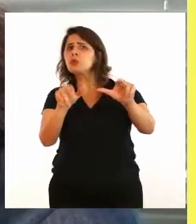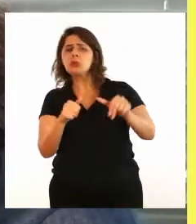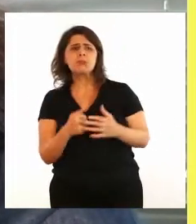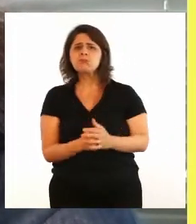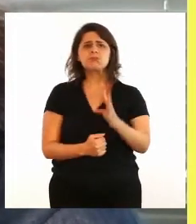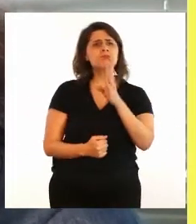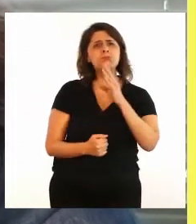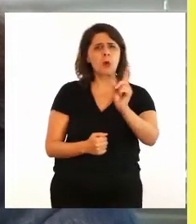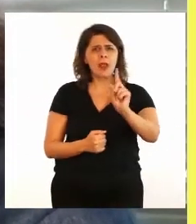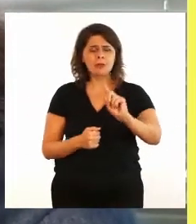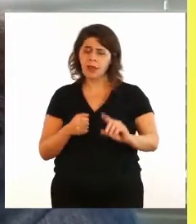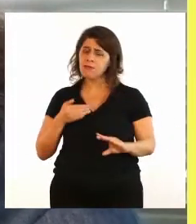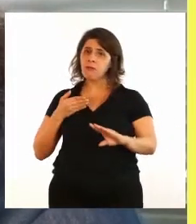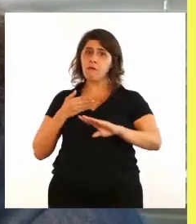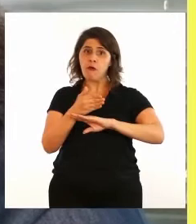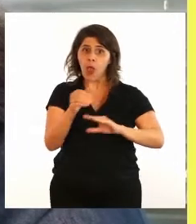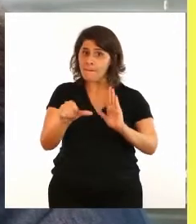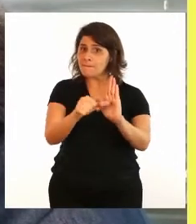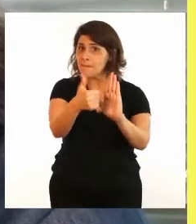meu pai com pressa,